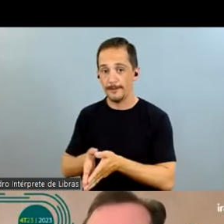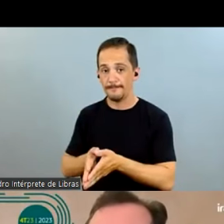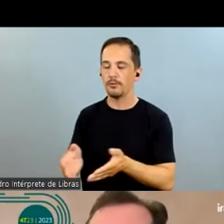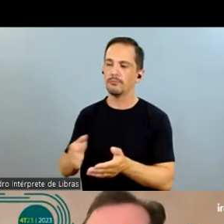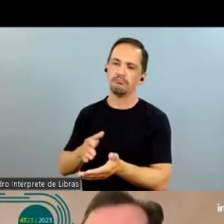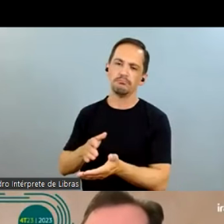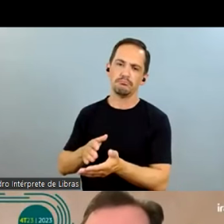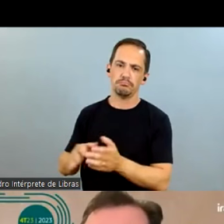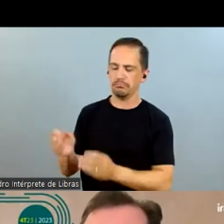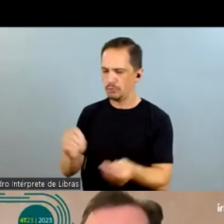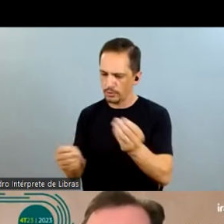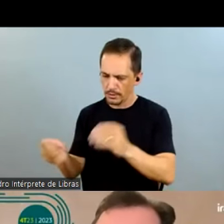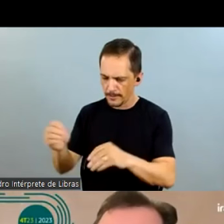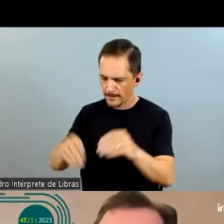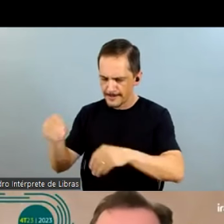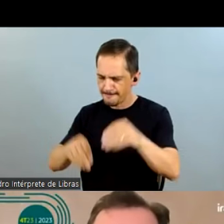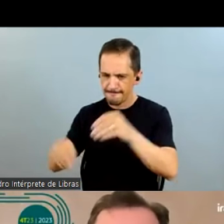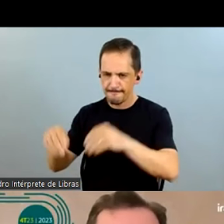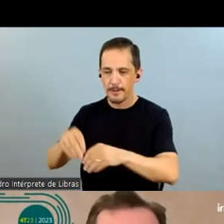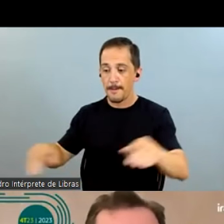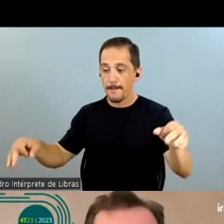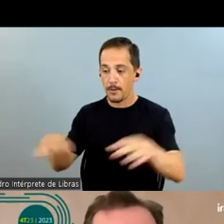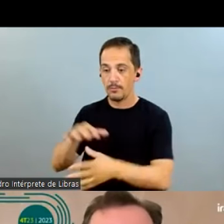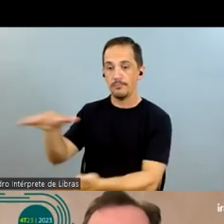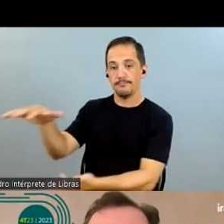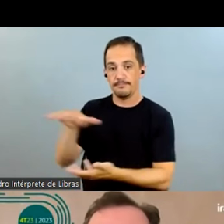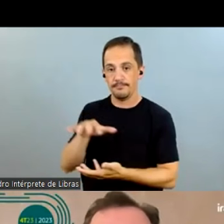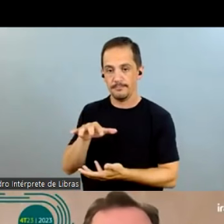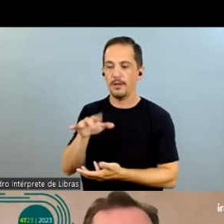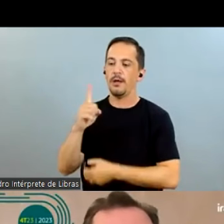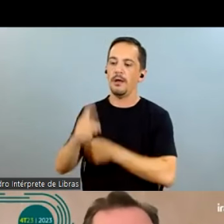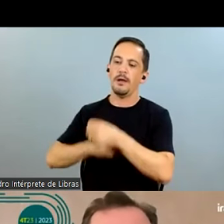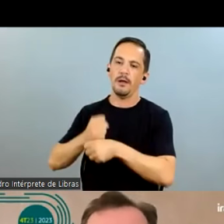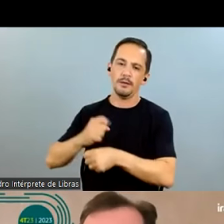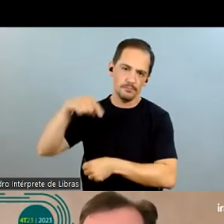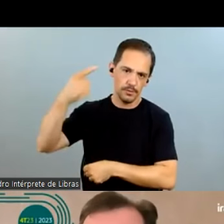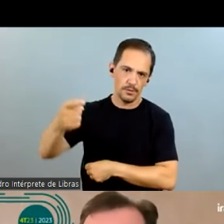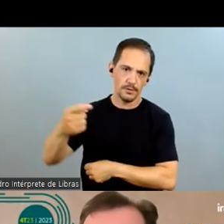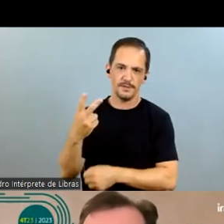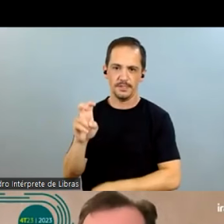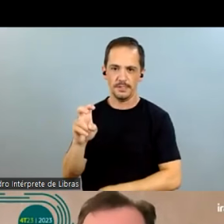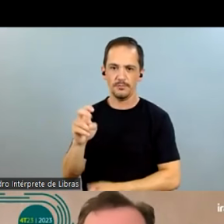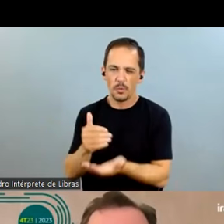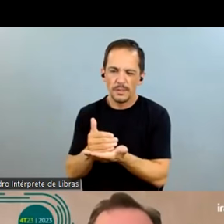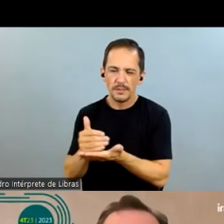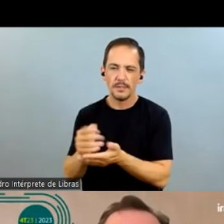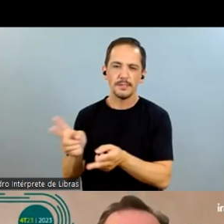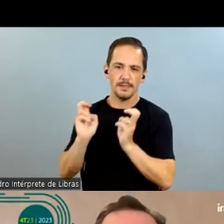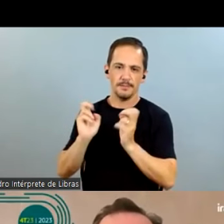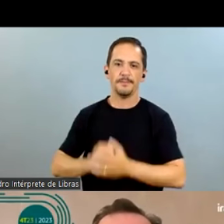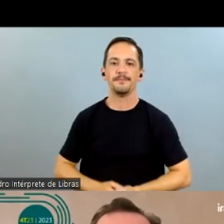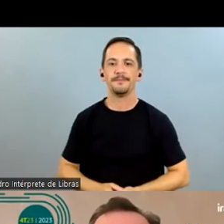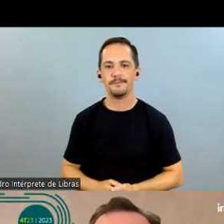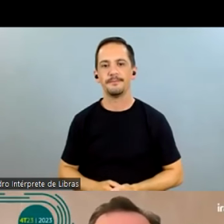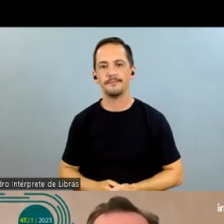iniciar nós devemos receber a máquina no início do próximo ano então aqui execução física como eu falei aqui